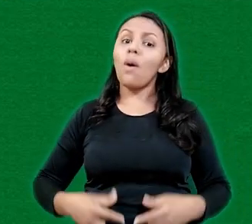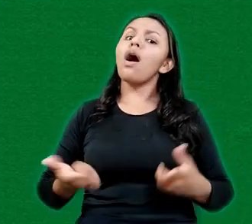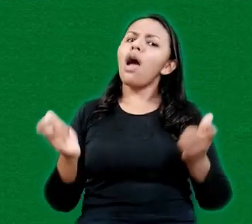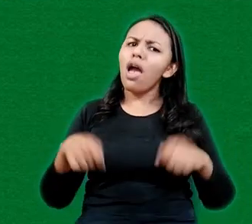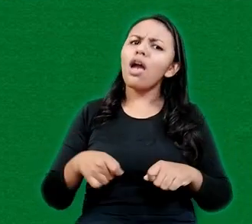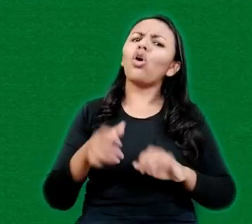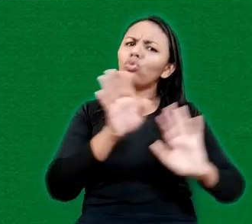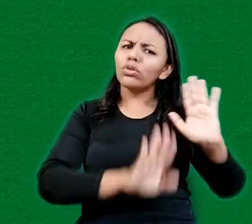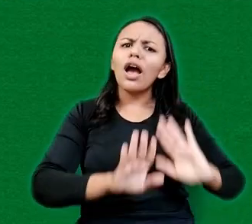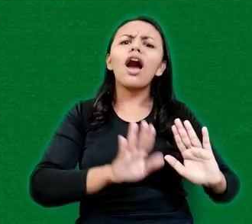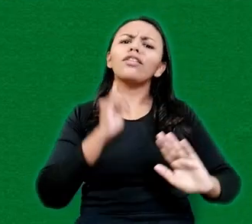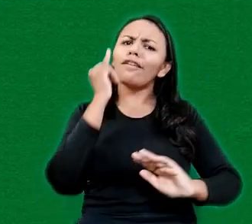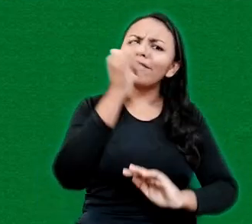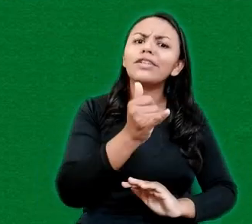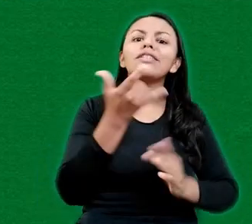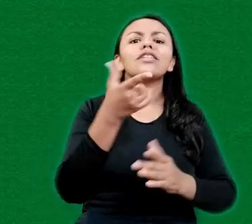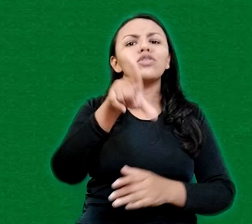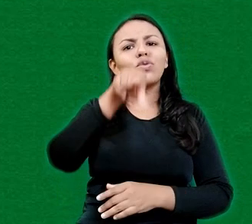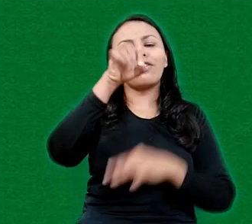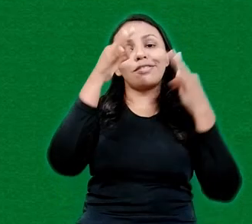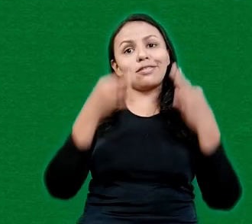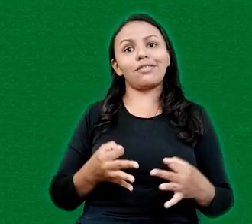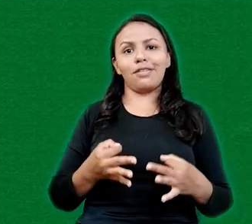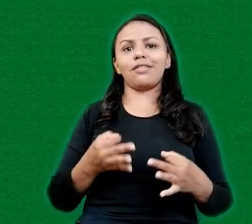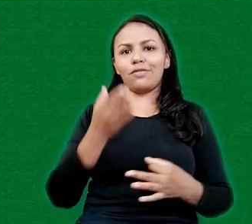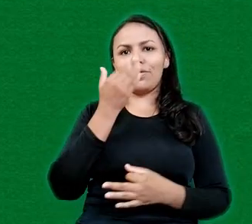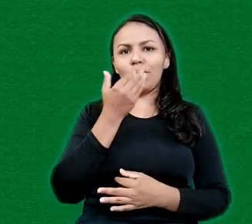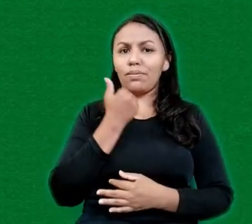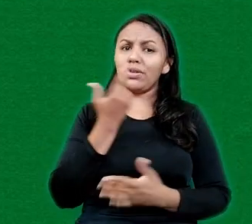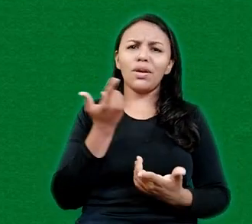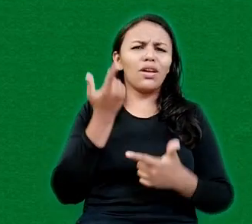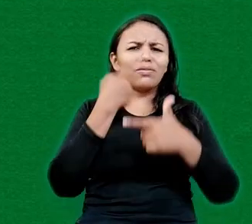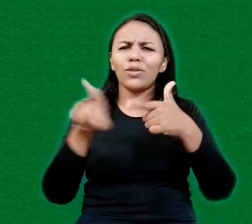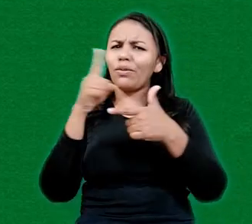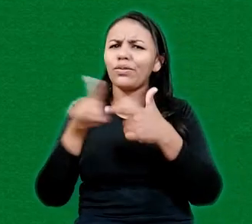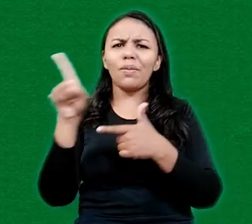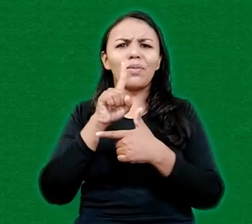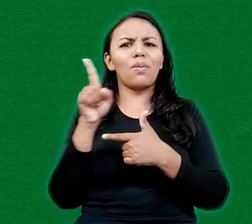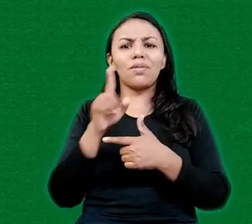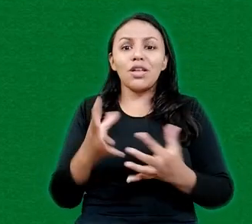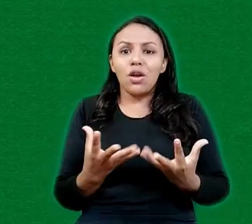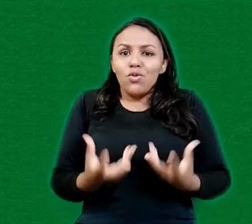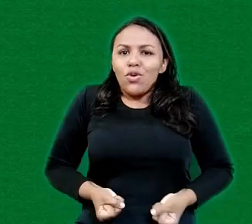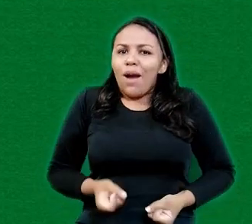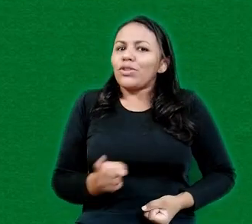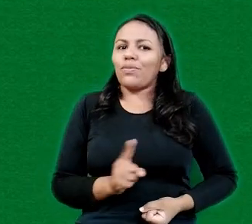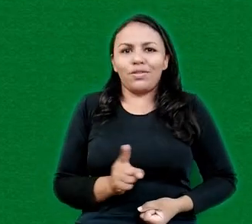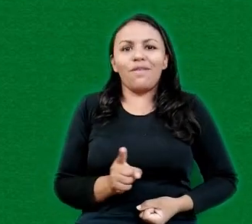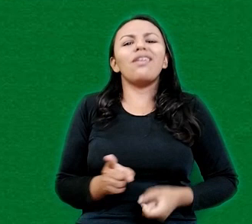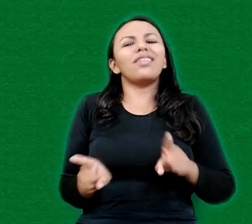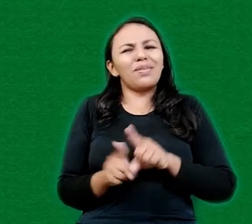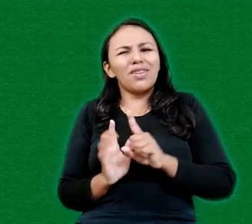de atenção para a escolha correta dos alimentos, para que não haja comprometimento nessa absorção e muito menos